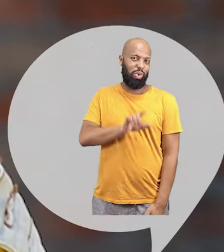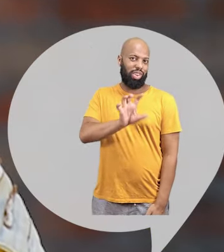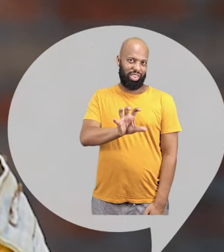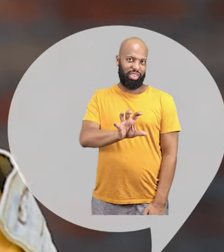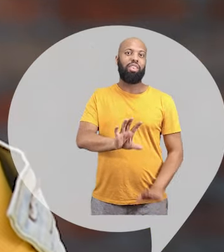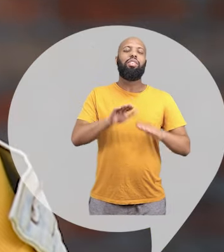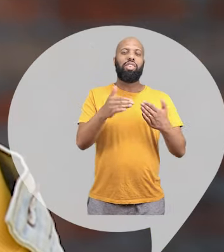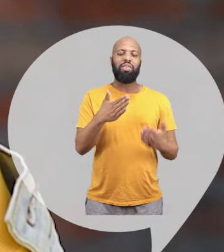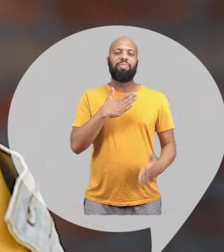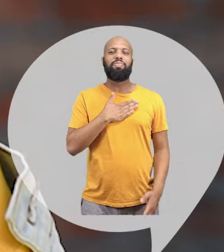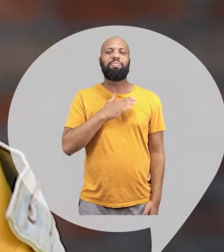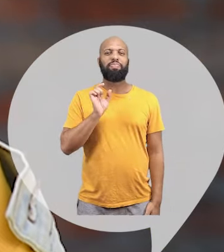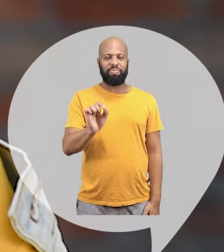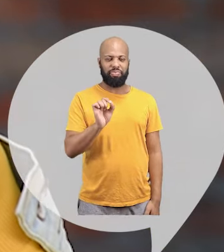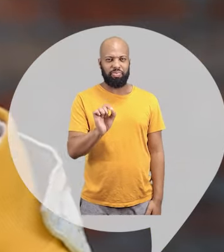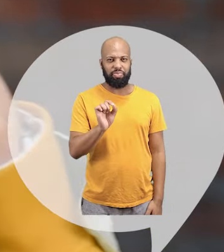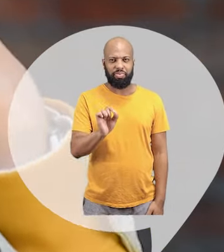tem